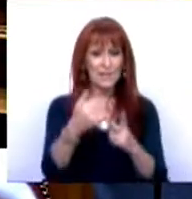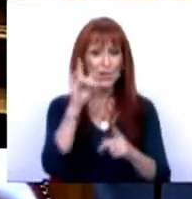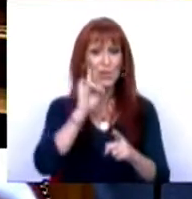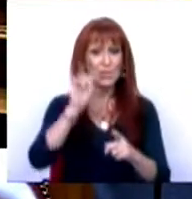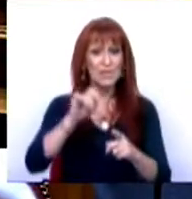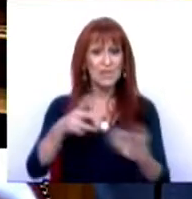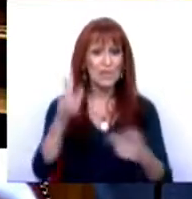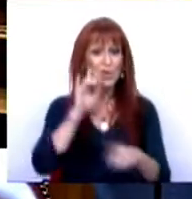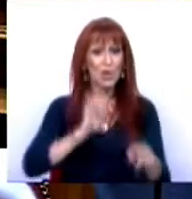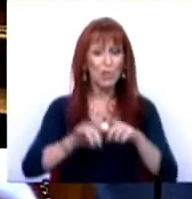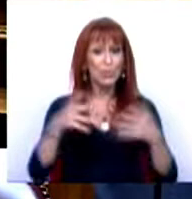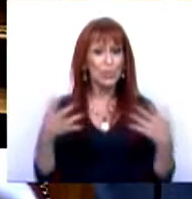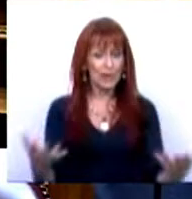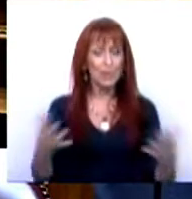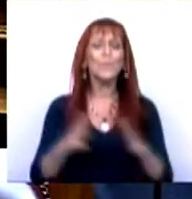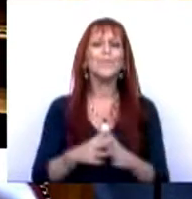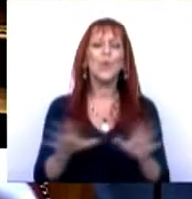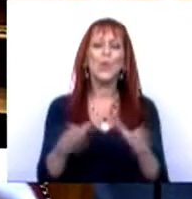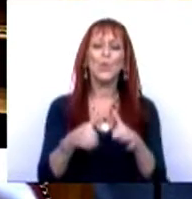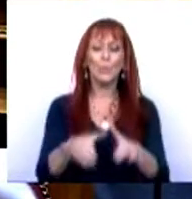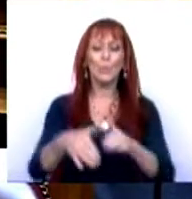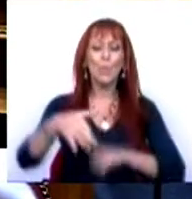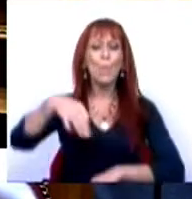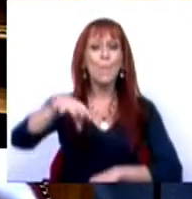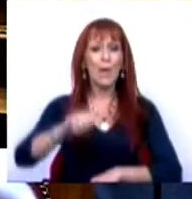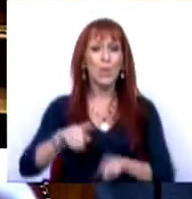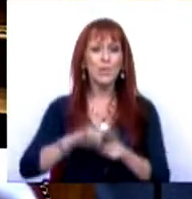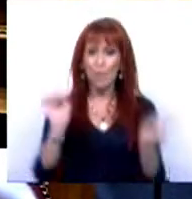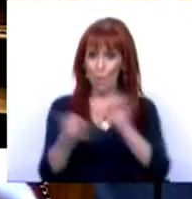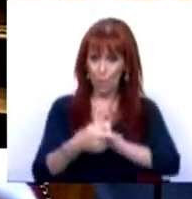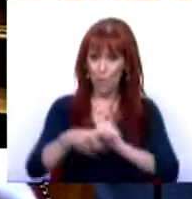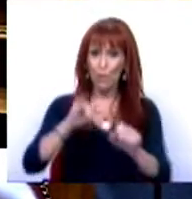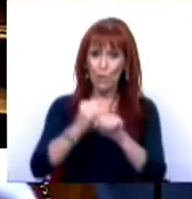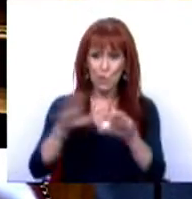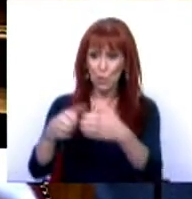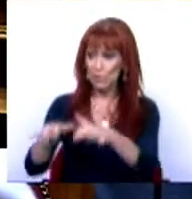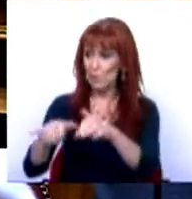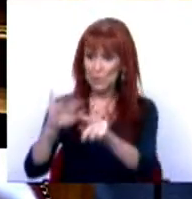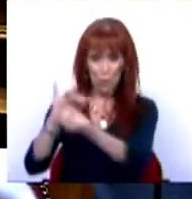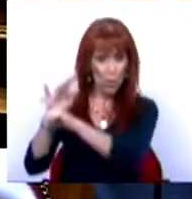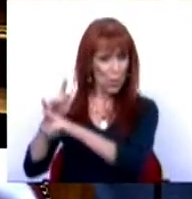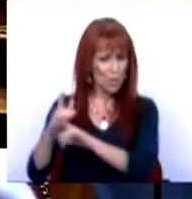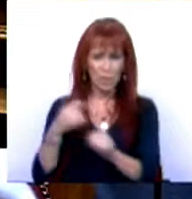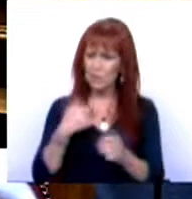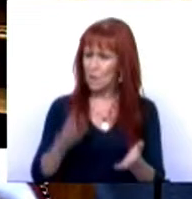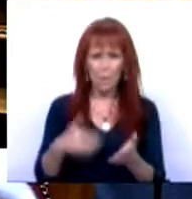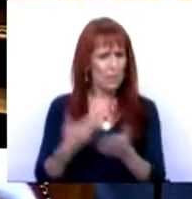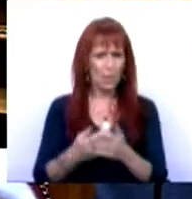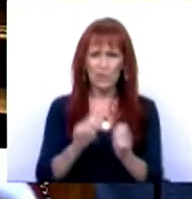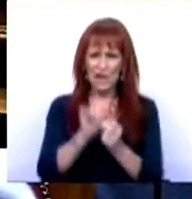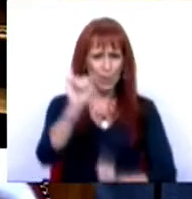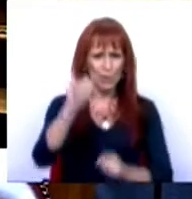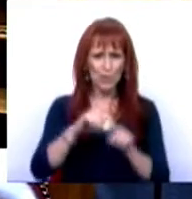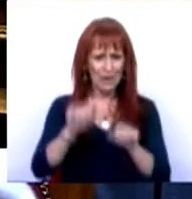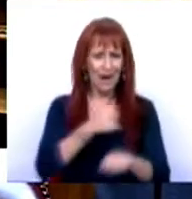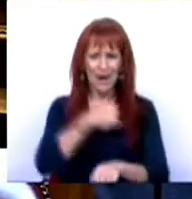Sra. Presidente, Sras. e Srs. Deputados, o Grupo Parlamentar do Partido Socialista, ao contrário de outros grupos parlamentares, não apresentou um diploma a